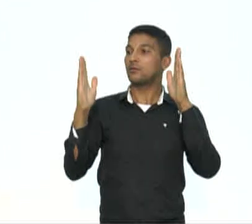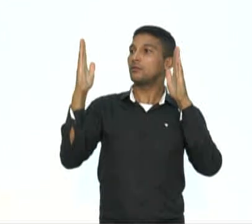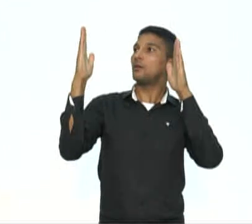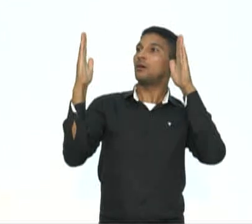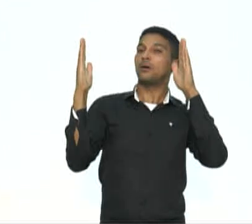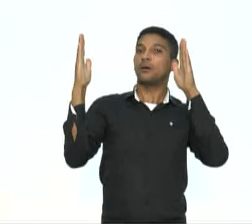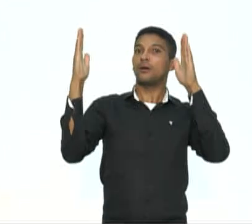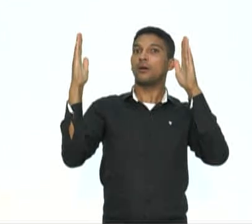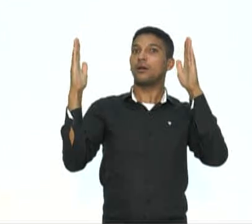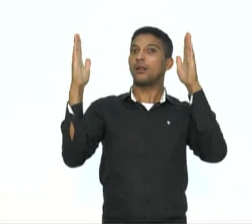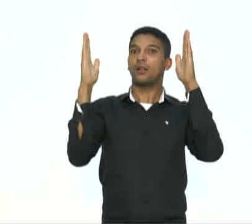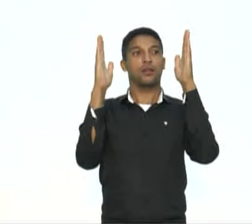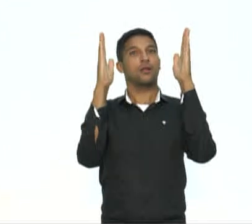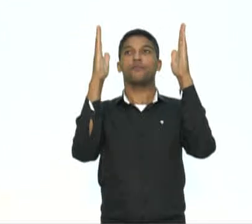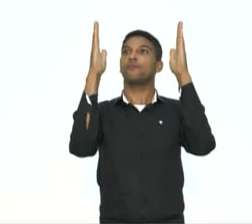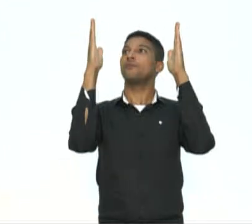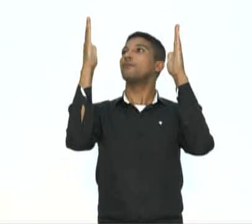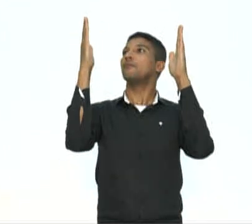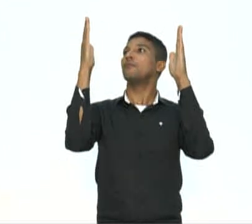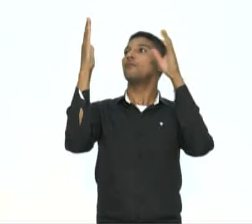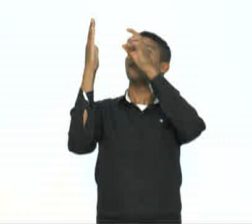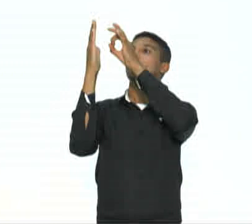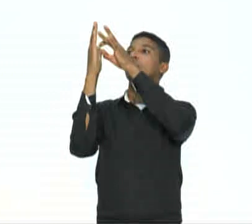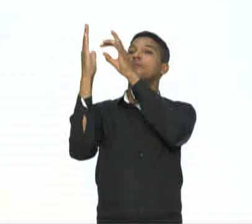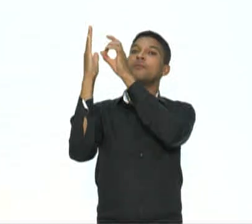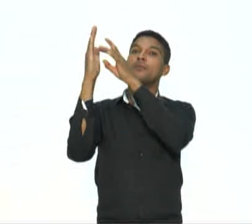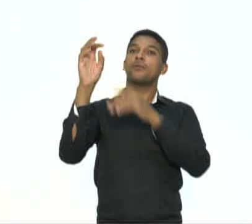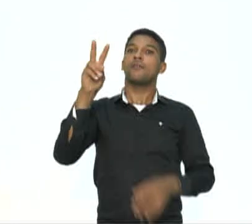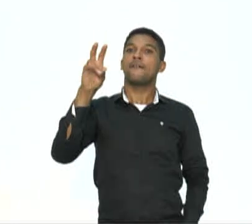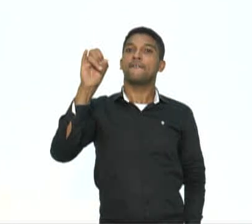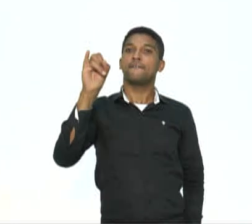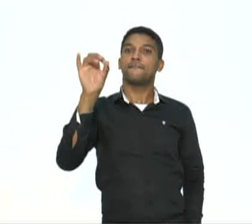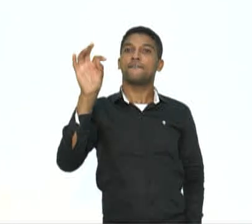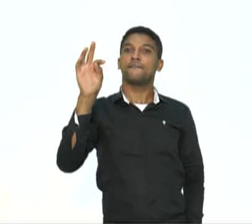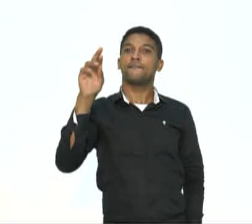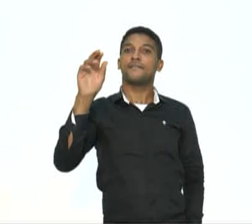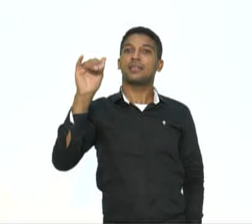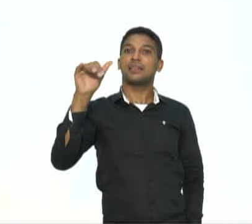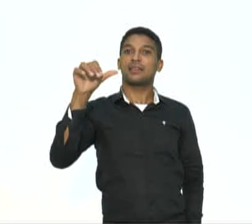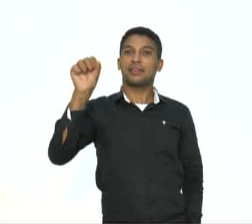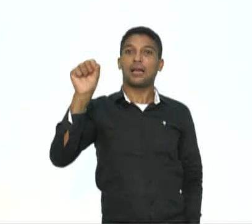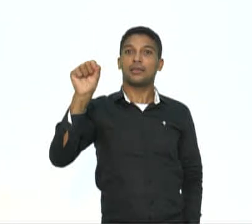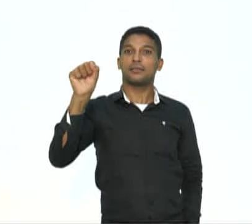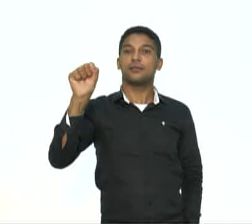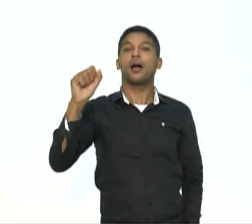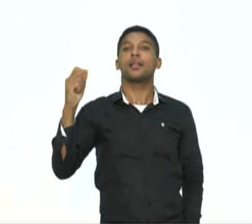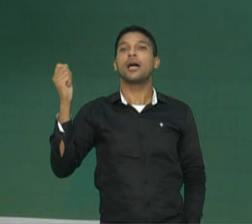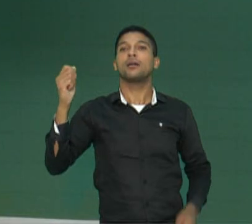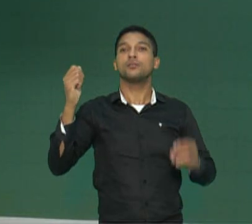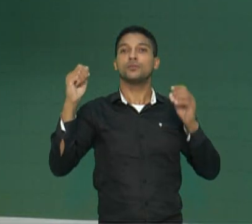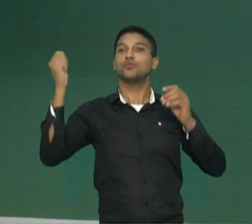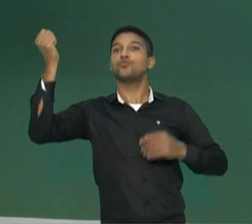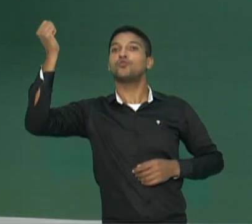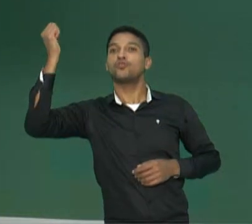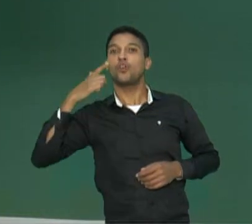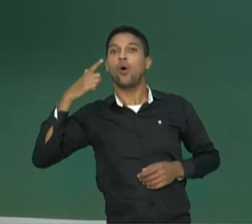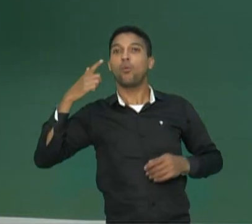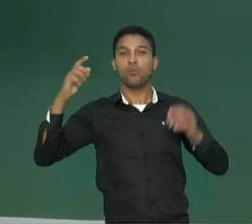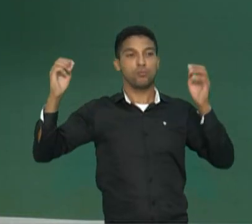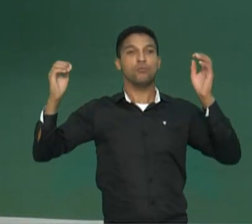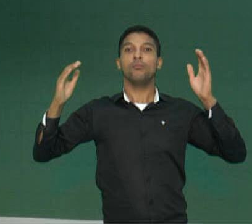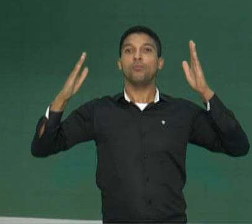E olha dentro, a concepção dos vitrais. Tá? E olha o espaço que se tem dentro, né? Parece um salão